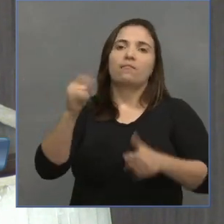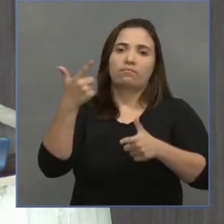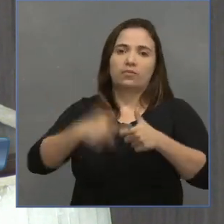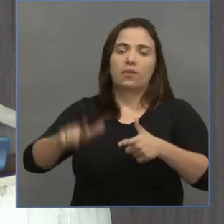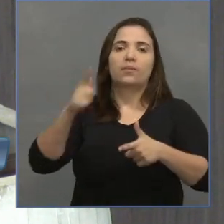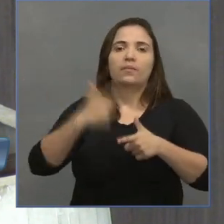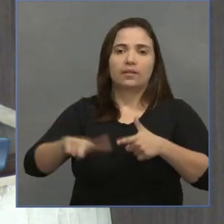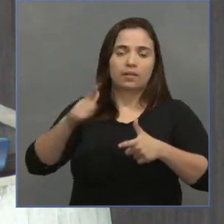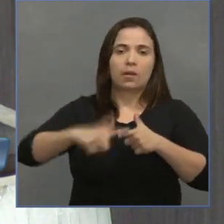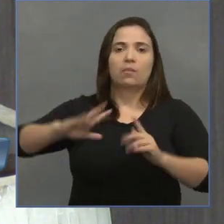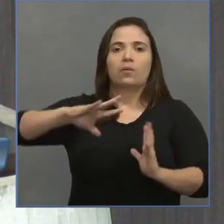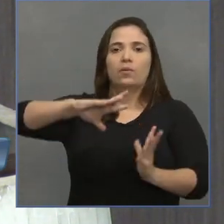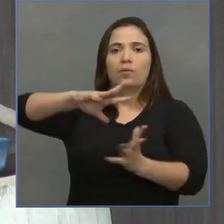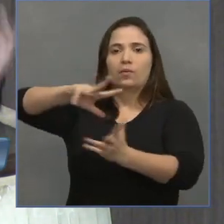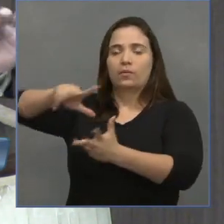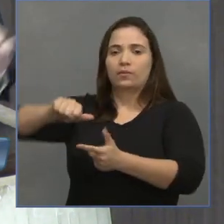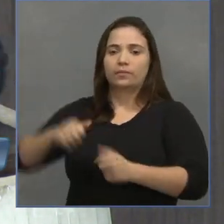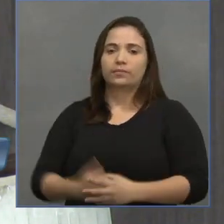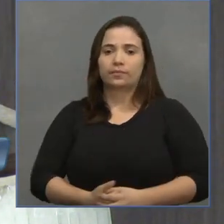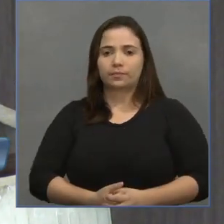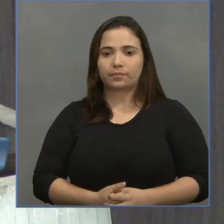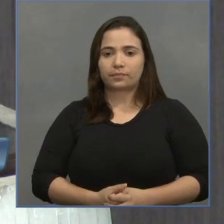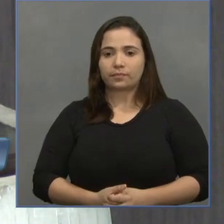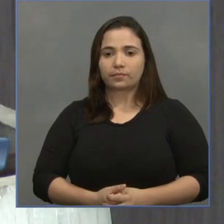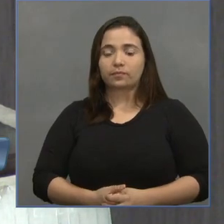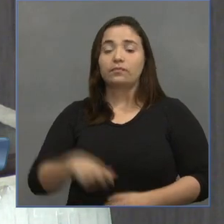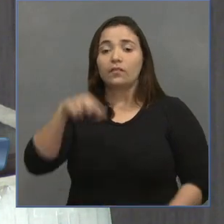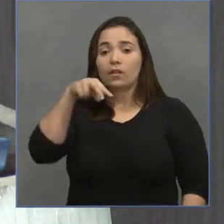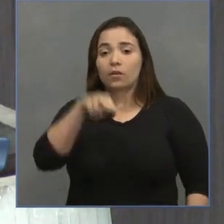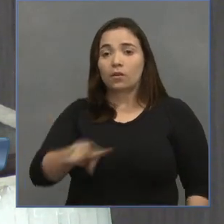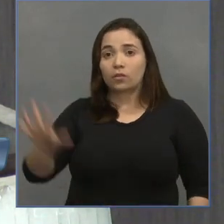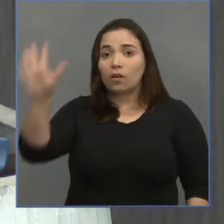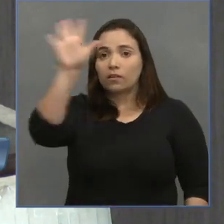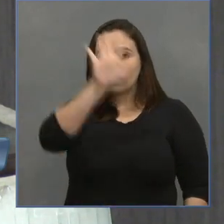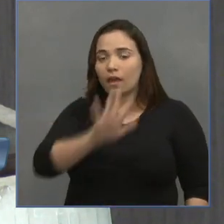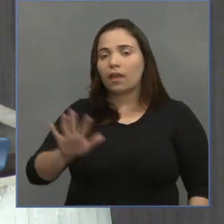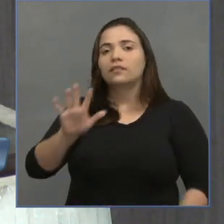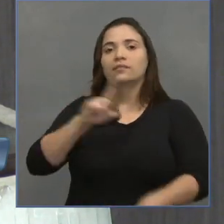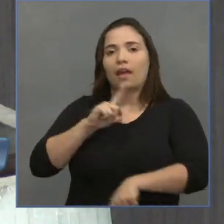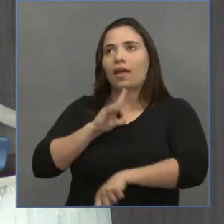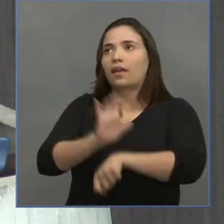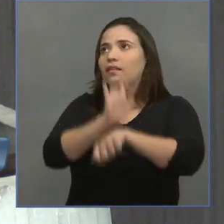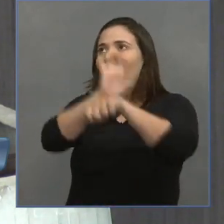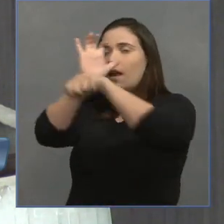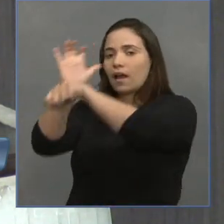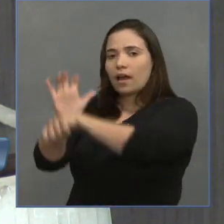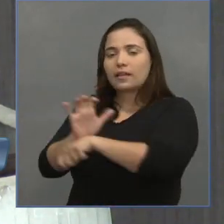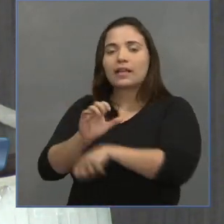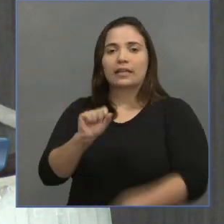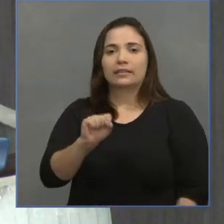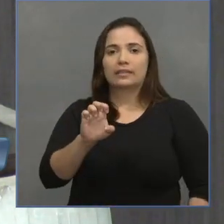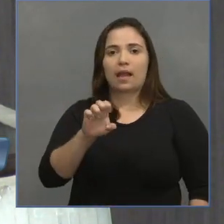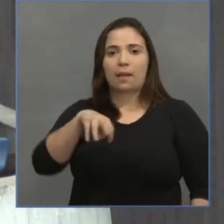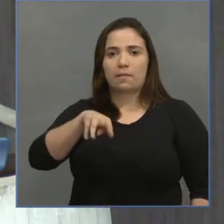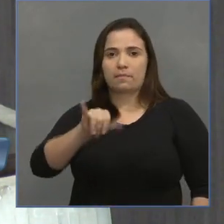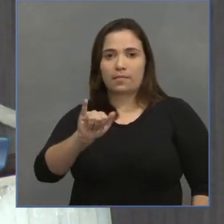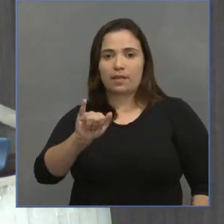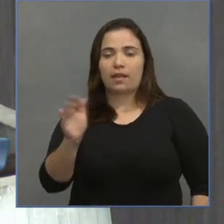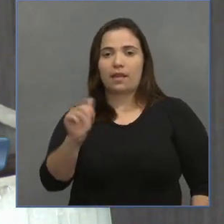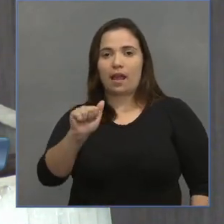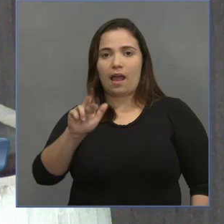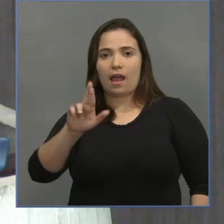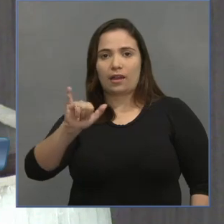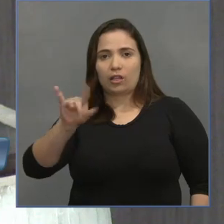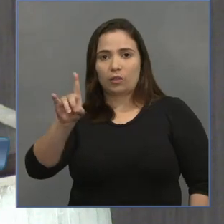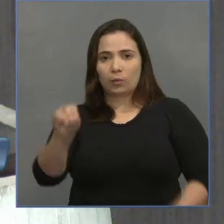são os semiáridos. O semiárido nordestino, isso já é bastante conhecido, é o semiárido mais